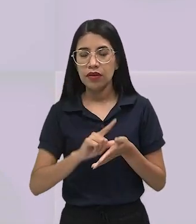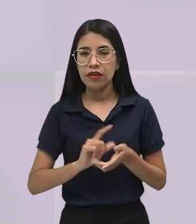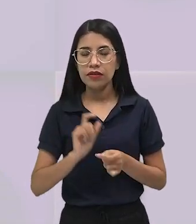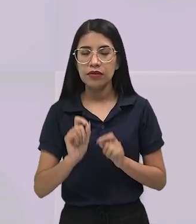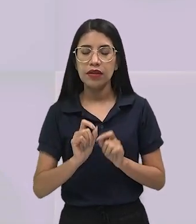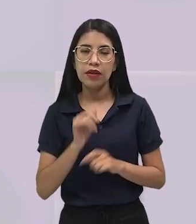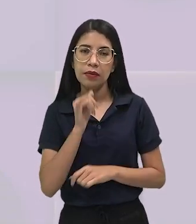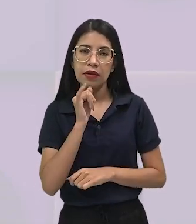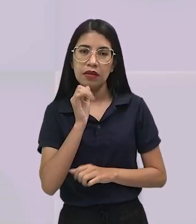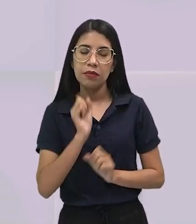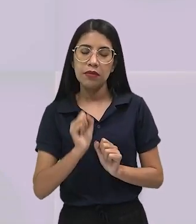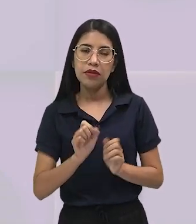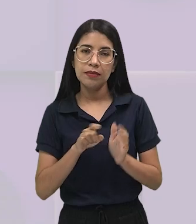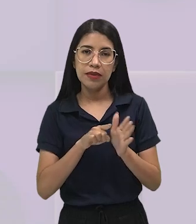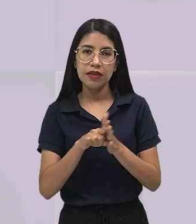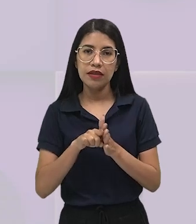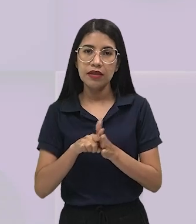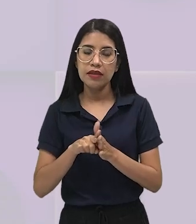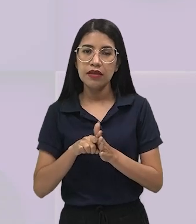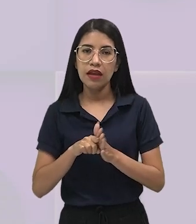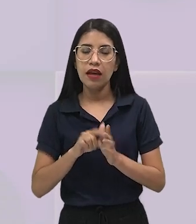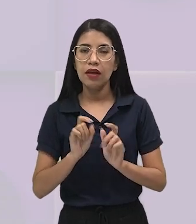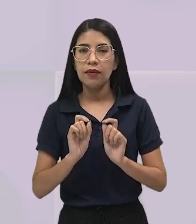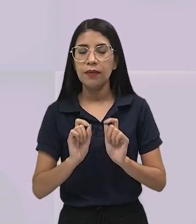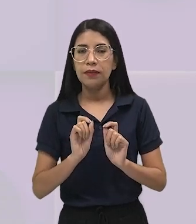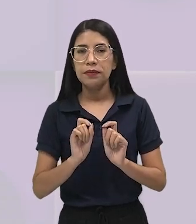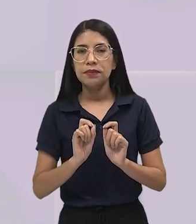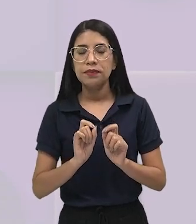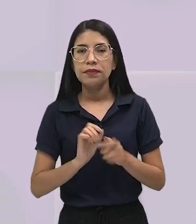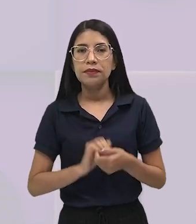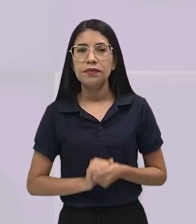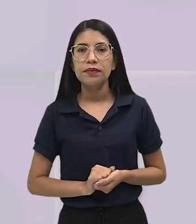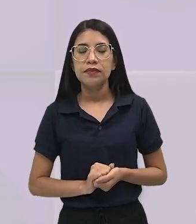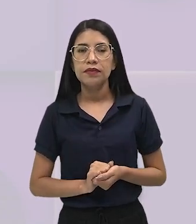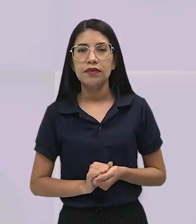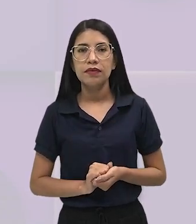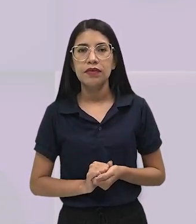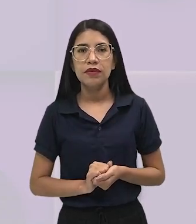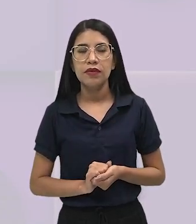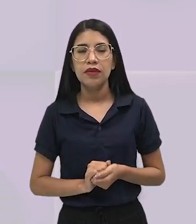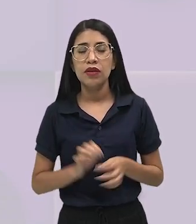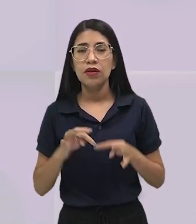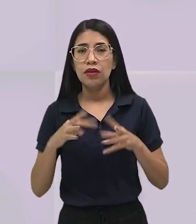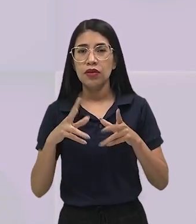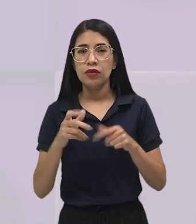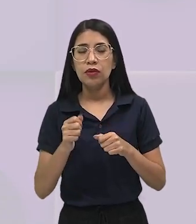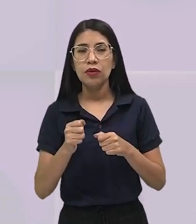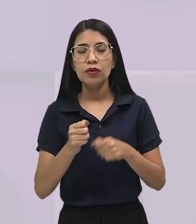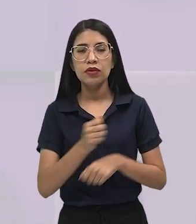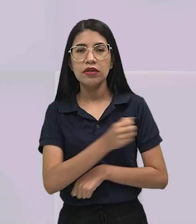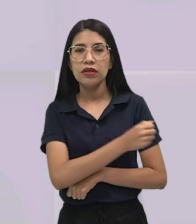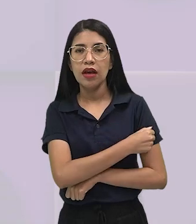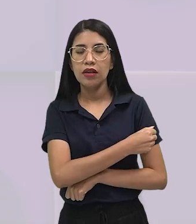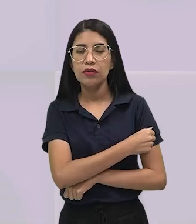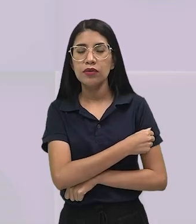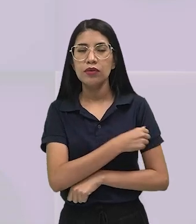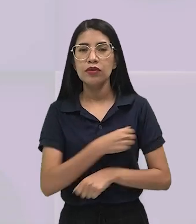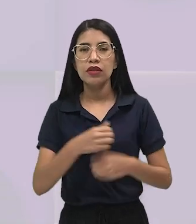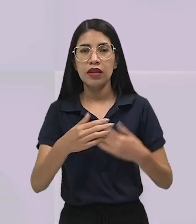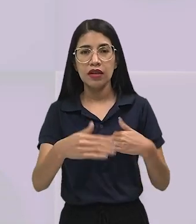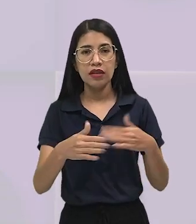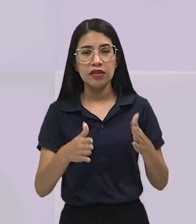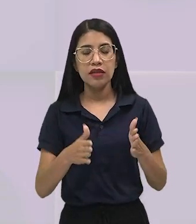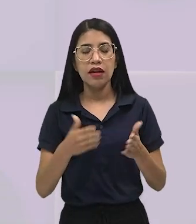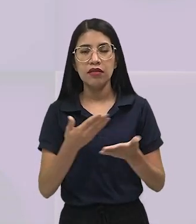por exemplo, vou fazer uma pesquisa com toda a minha sala de aula, com todos os alunos aqui que estão na sala